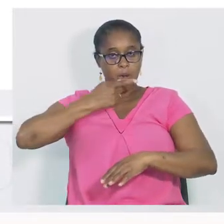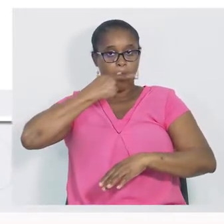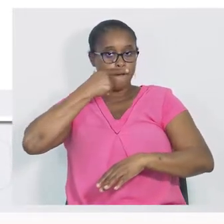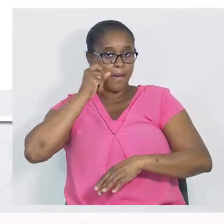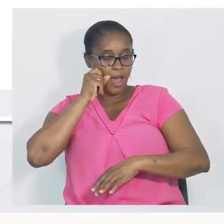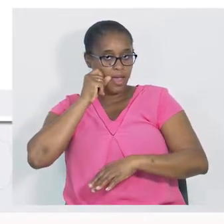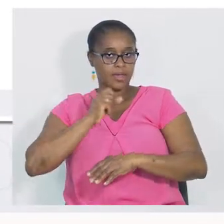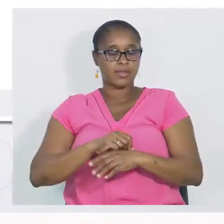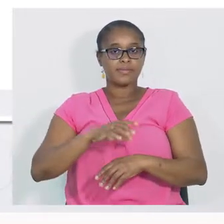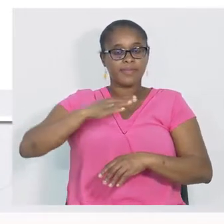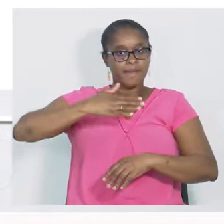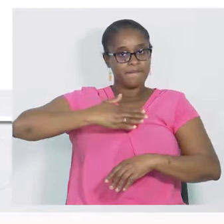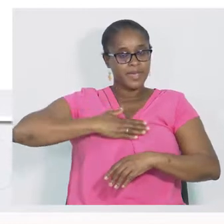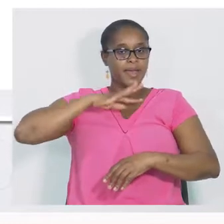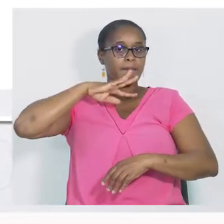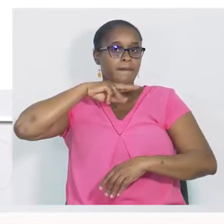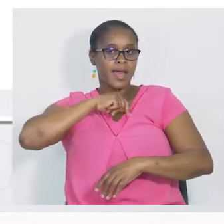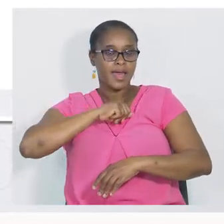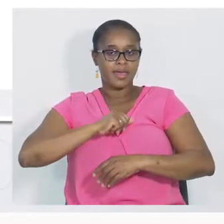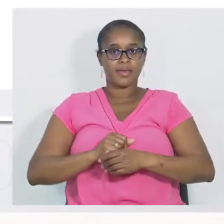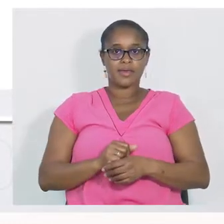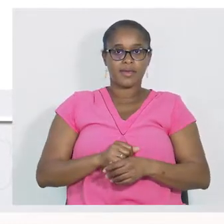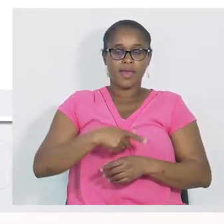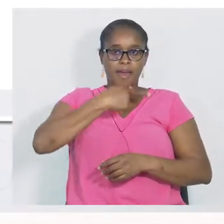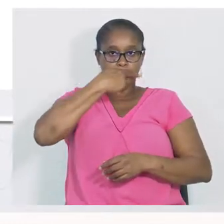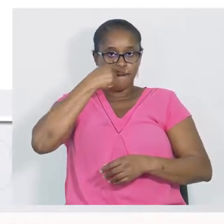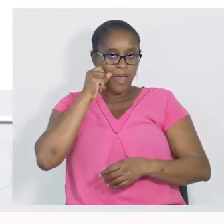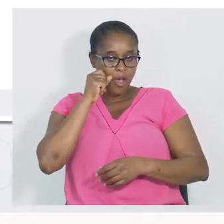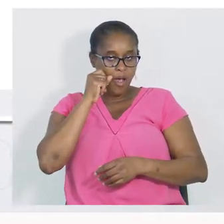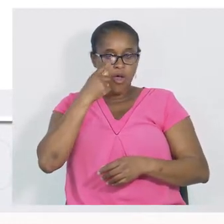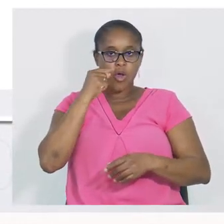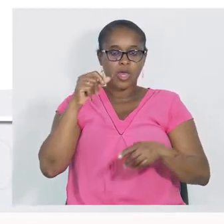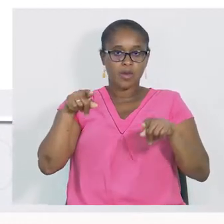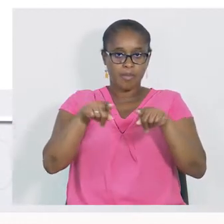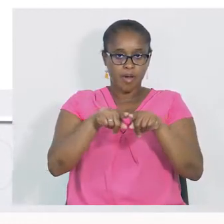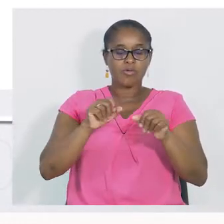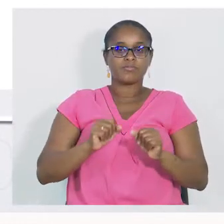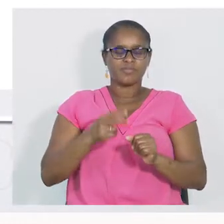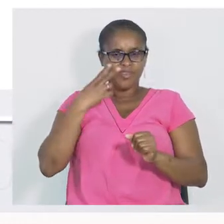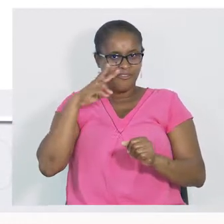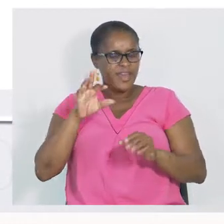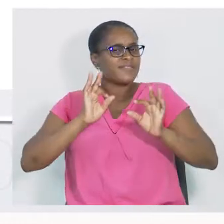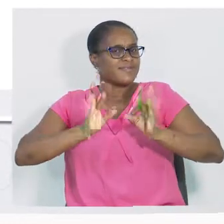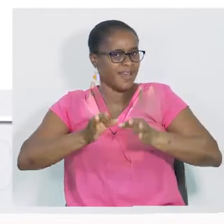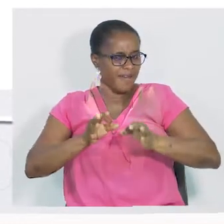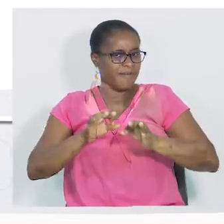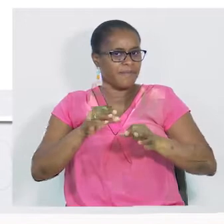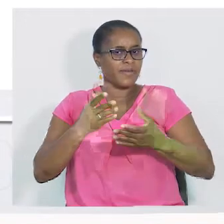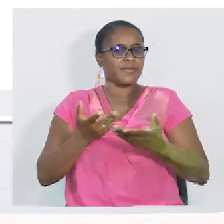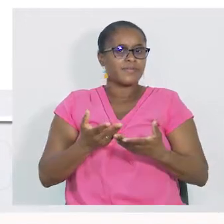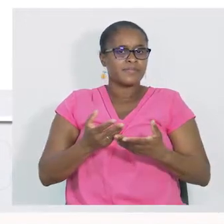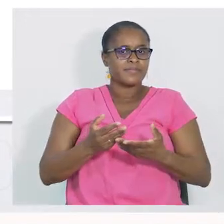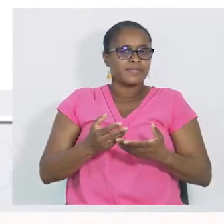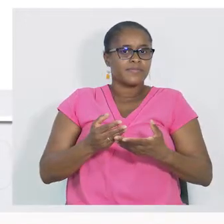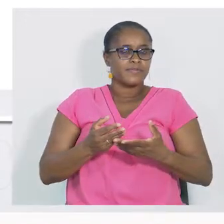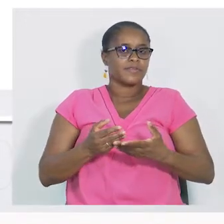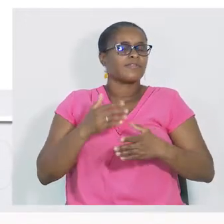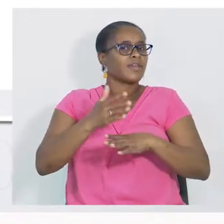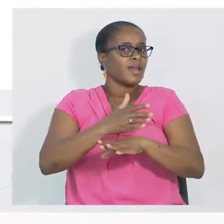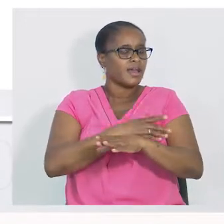Quando eu digo a minha caneta, quer dizer que a caneta pertence-me. A minha irmã quer dizer